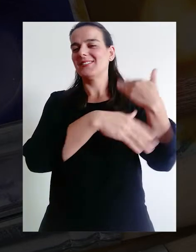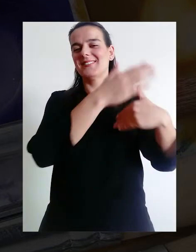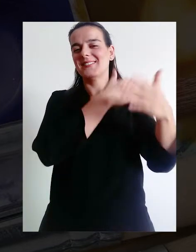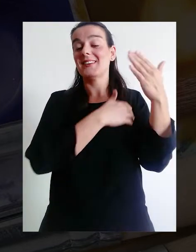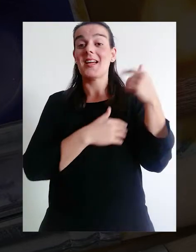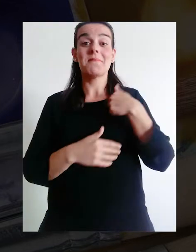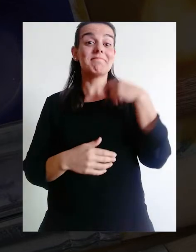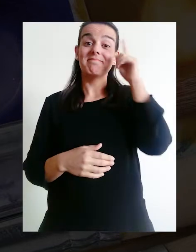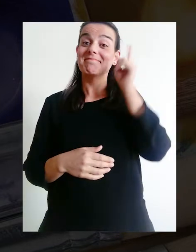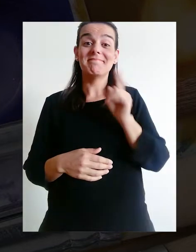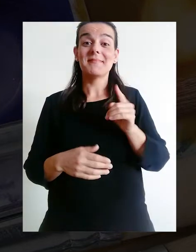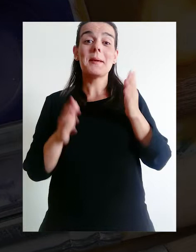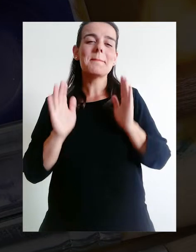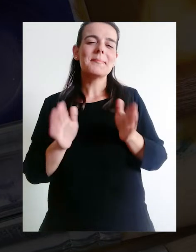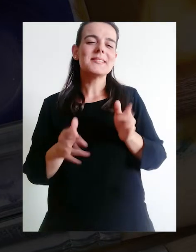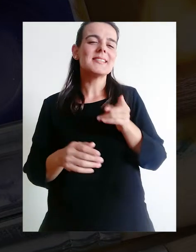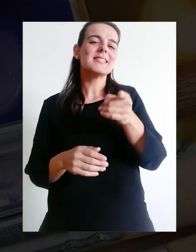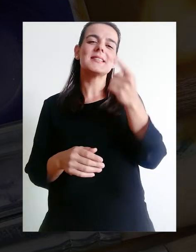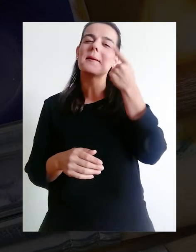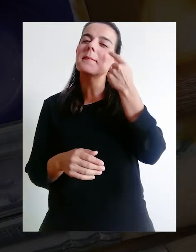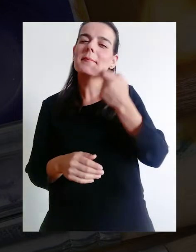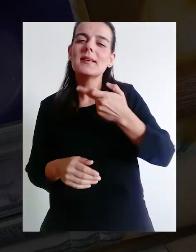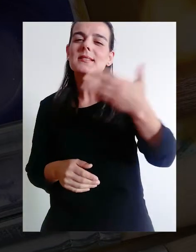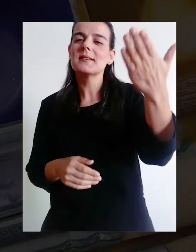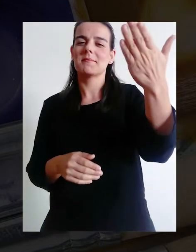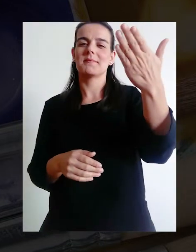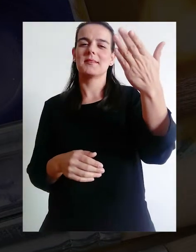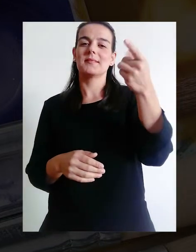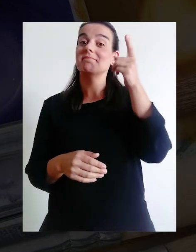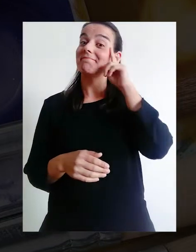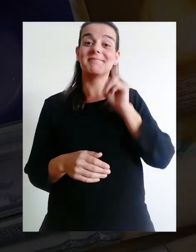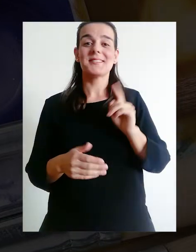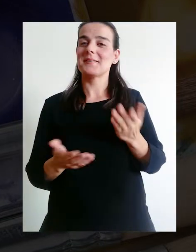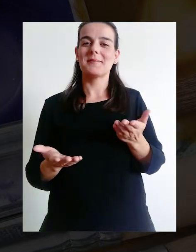Naquela altura não sabia que iria precisar de ti para sempre.